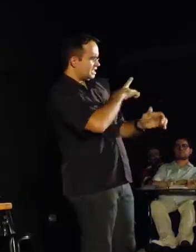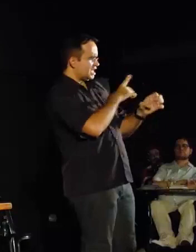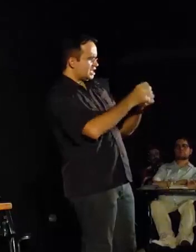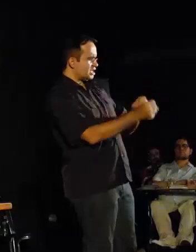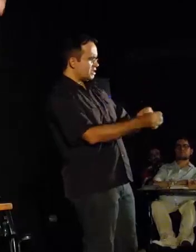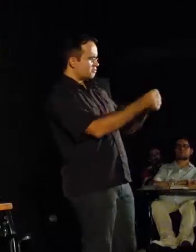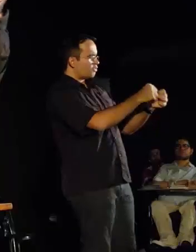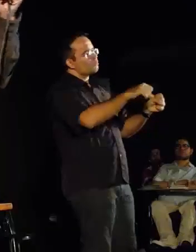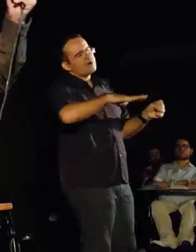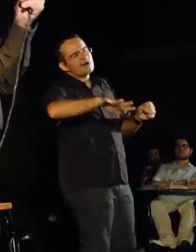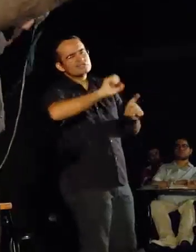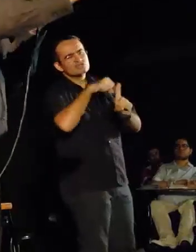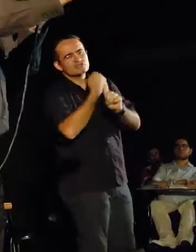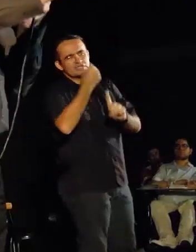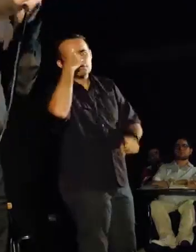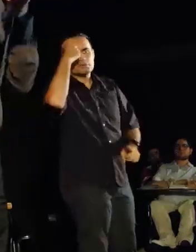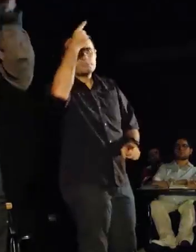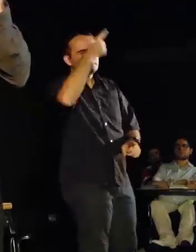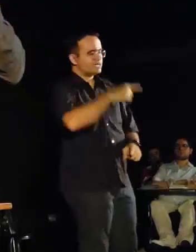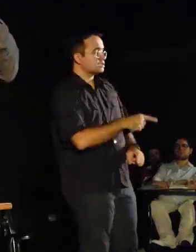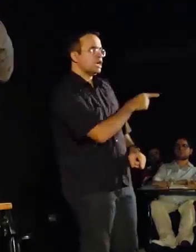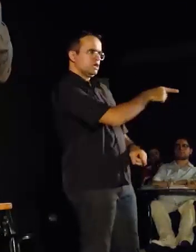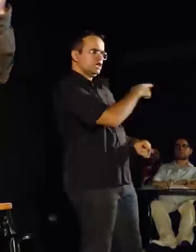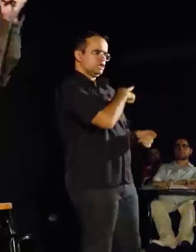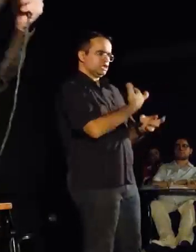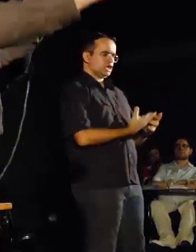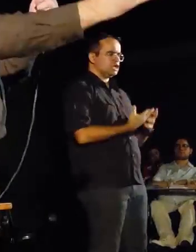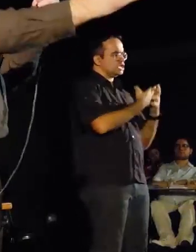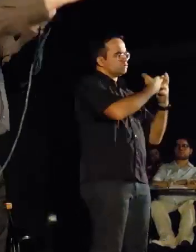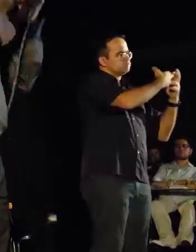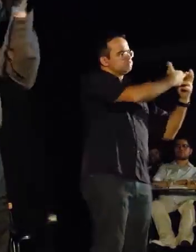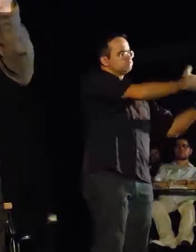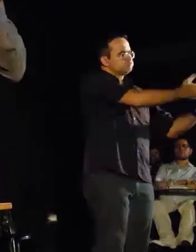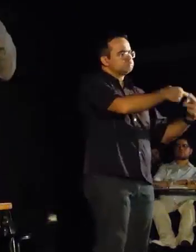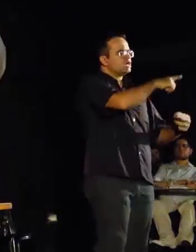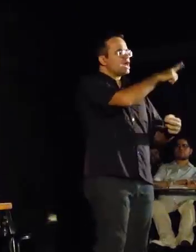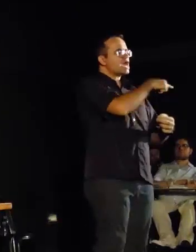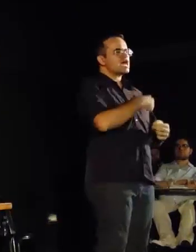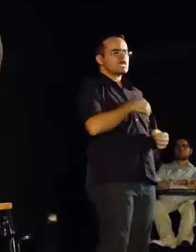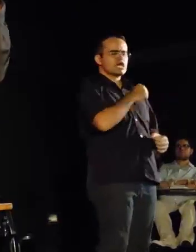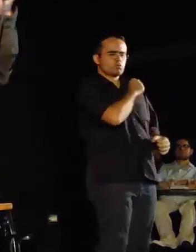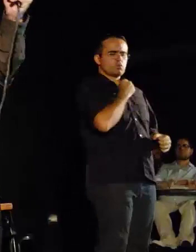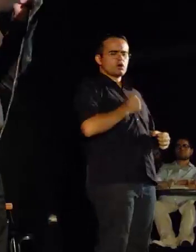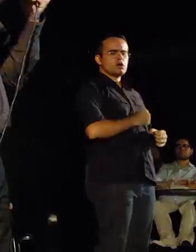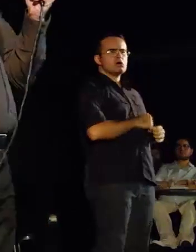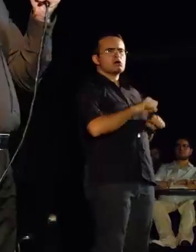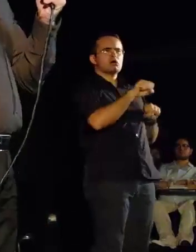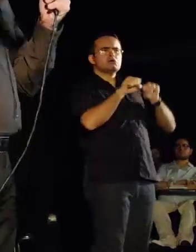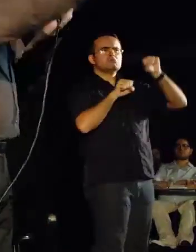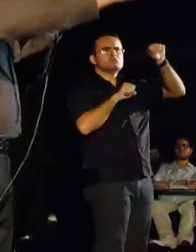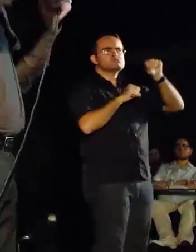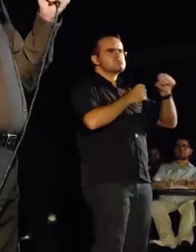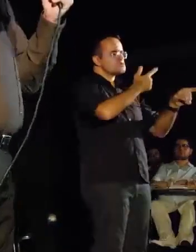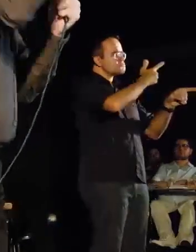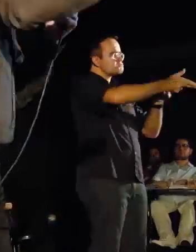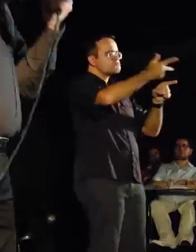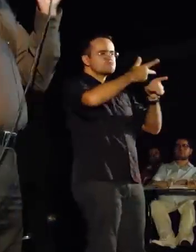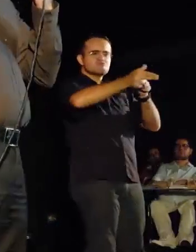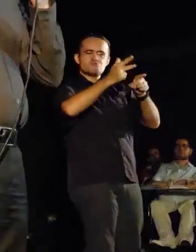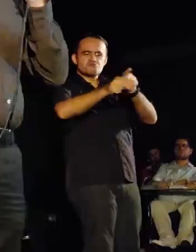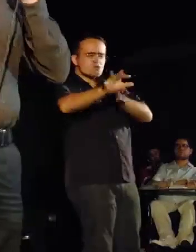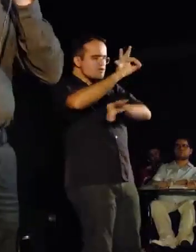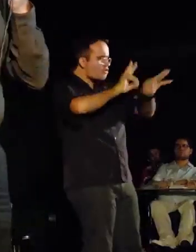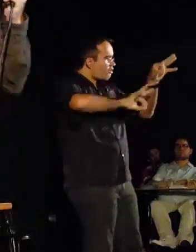que pode, então, criar as rupturas, transformar a sociedade, certo? E fazer com que as coisas